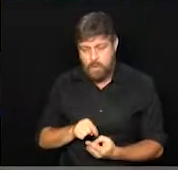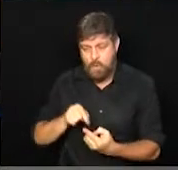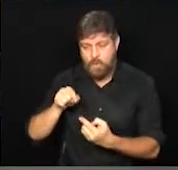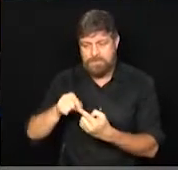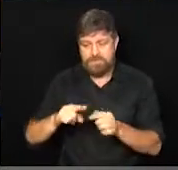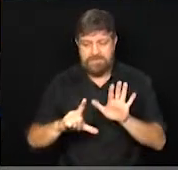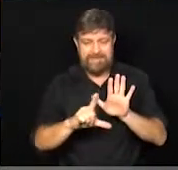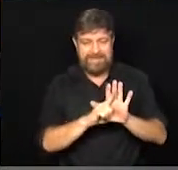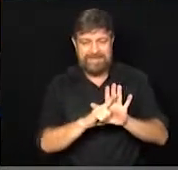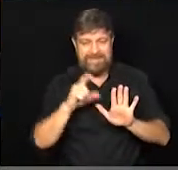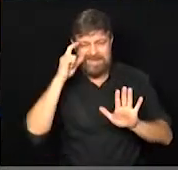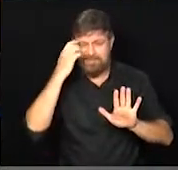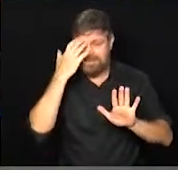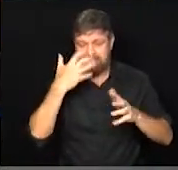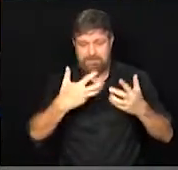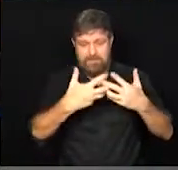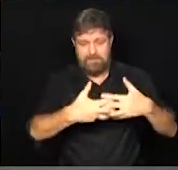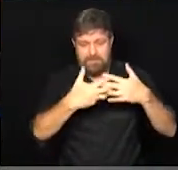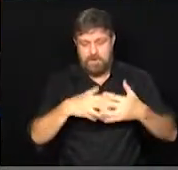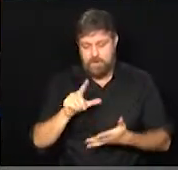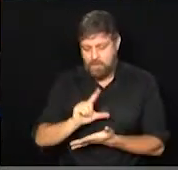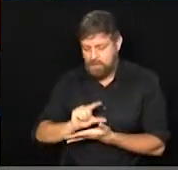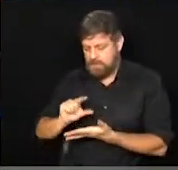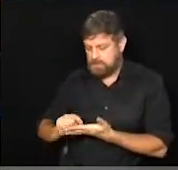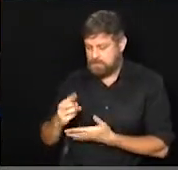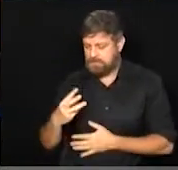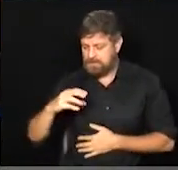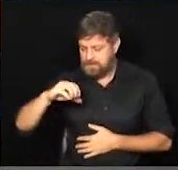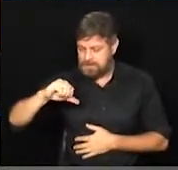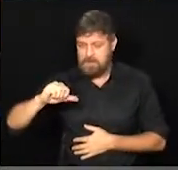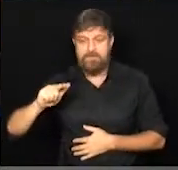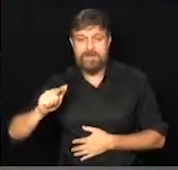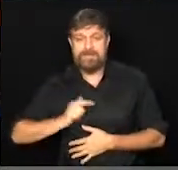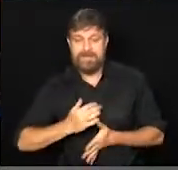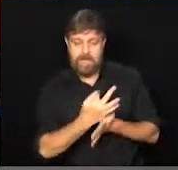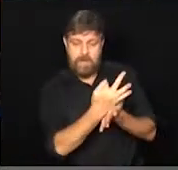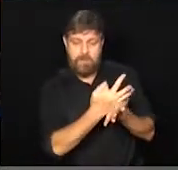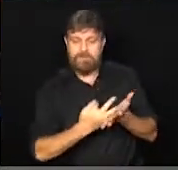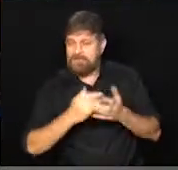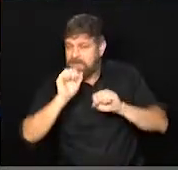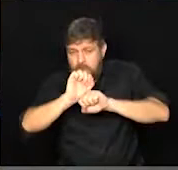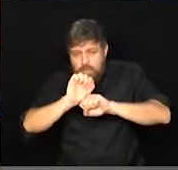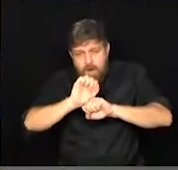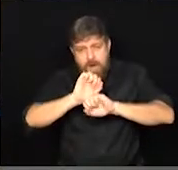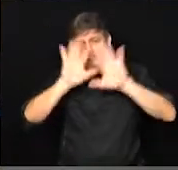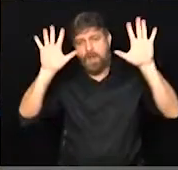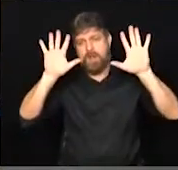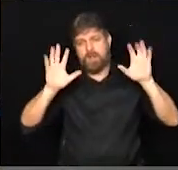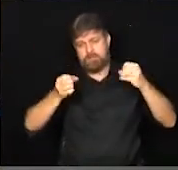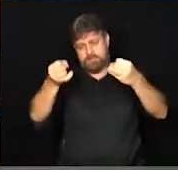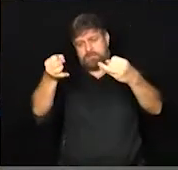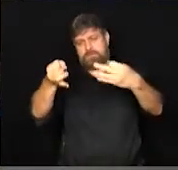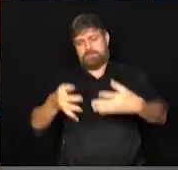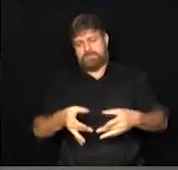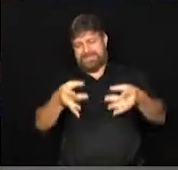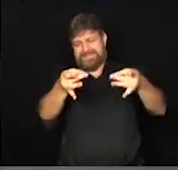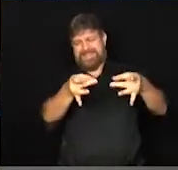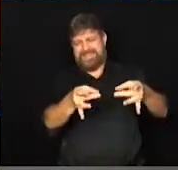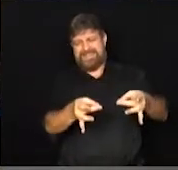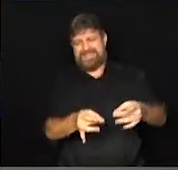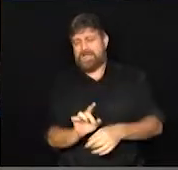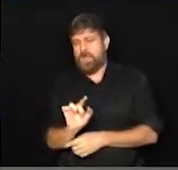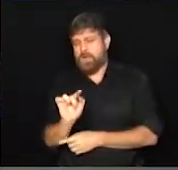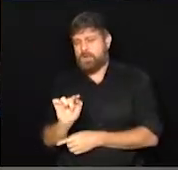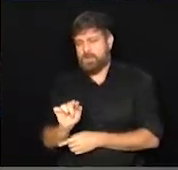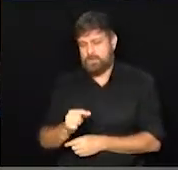lei. Então, o artigo 39 diz abertamente, claramente, né, explicitamente, que